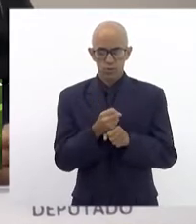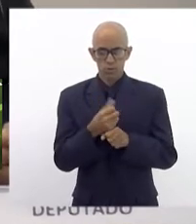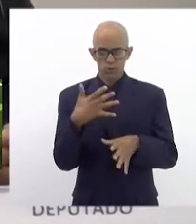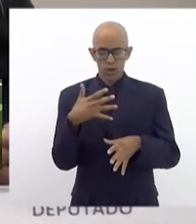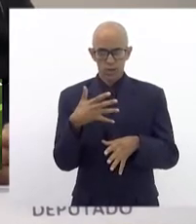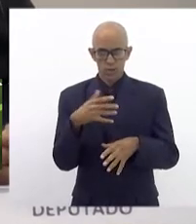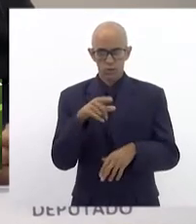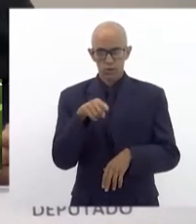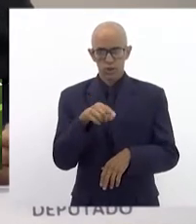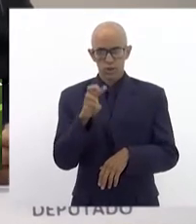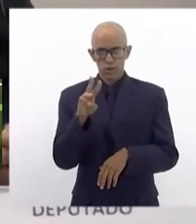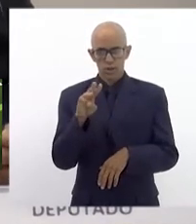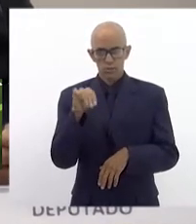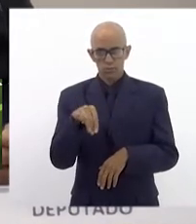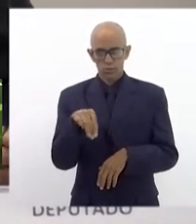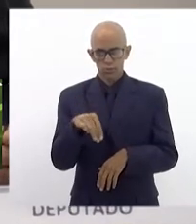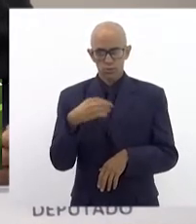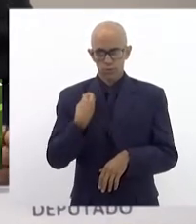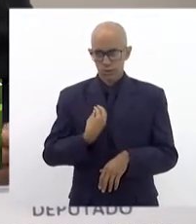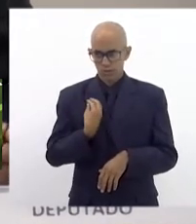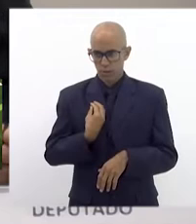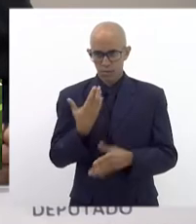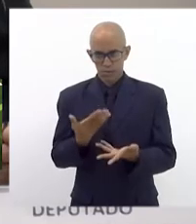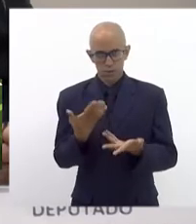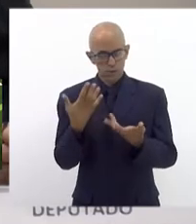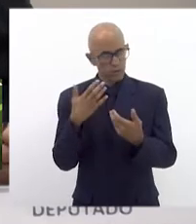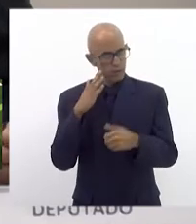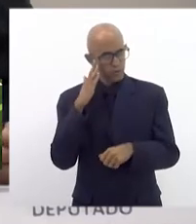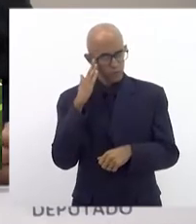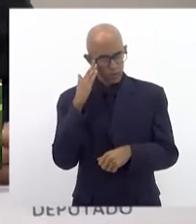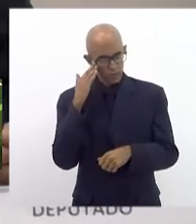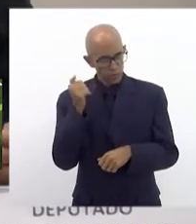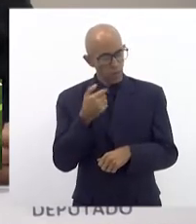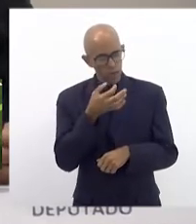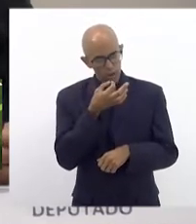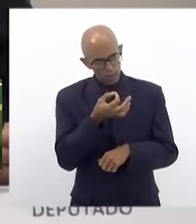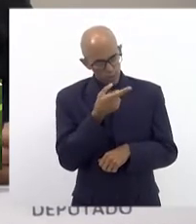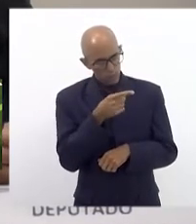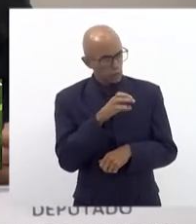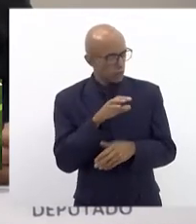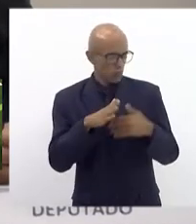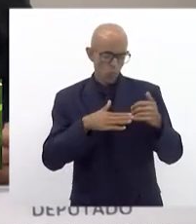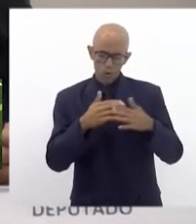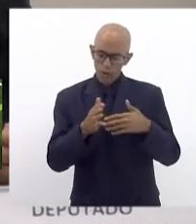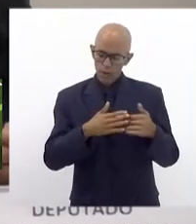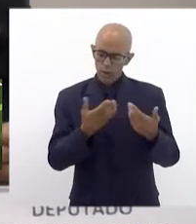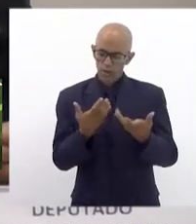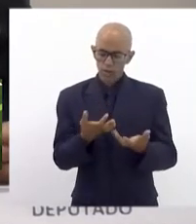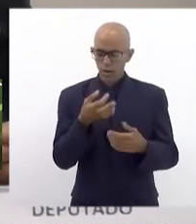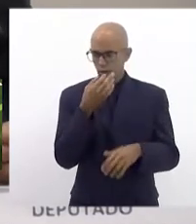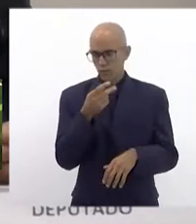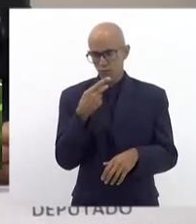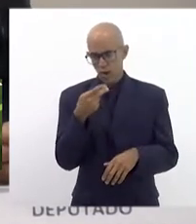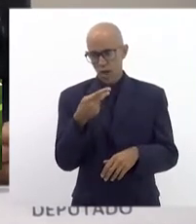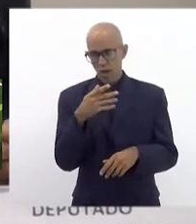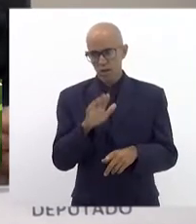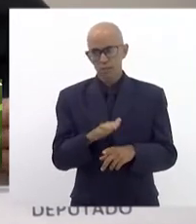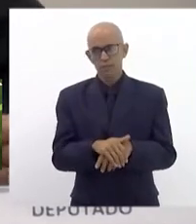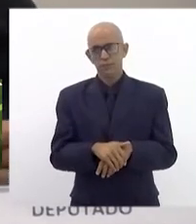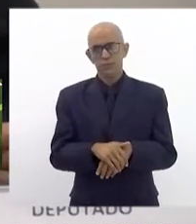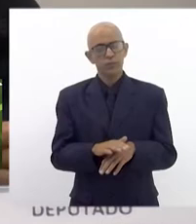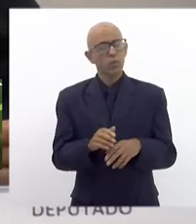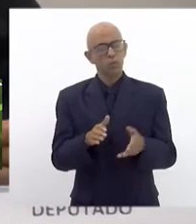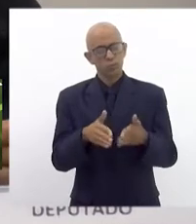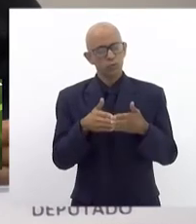intervenções de 3 minutos, mas queremos ouvir todos e todas que desejarem se manifestar. Então, por favor, aqueles e aquelas que quiserem